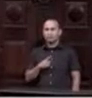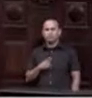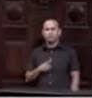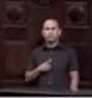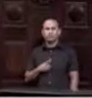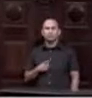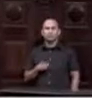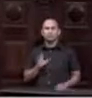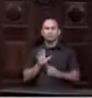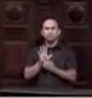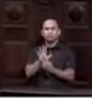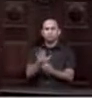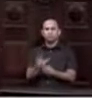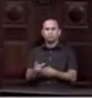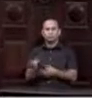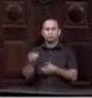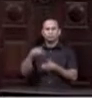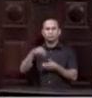do voto,